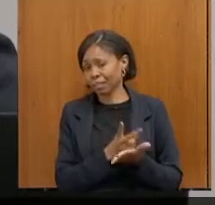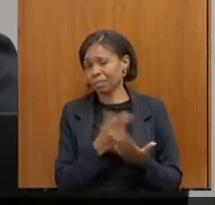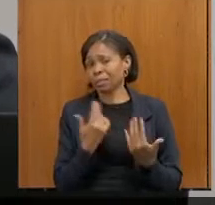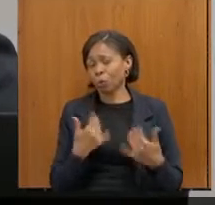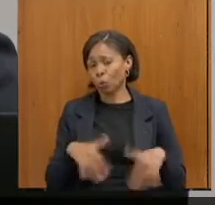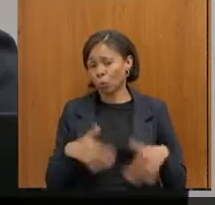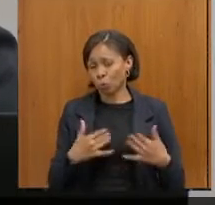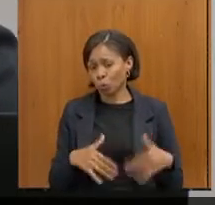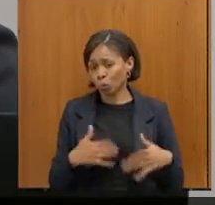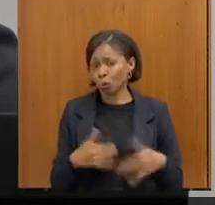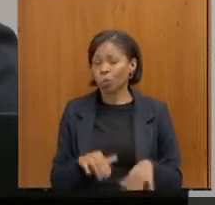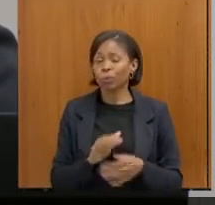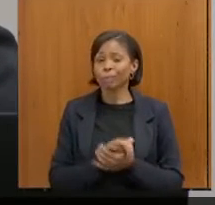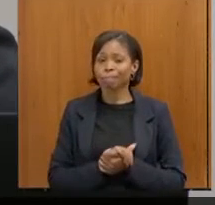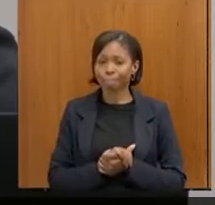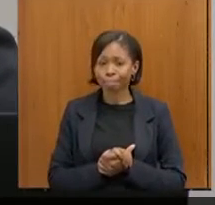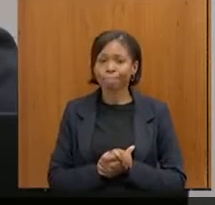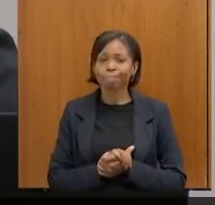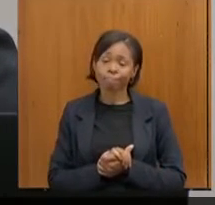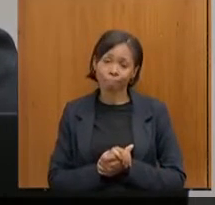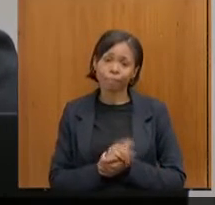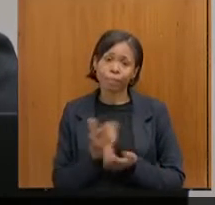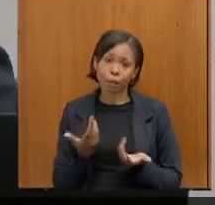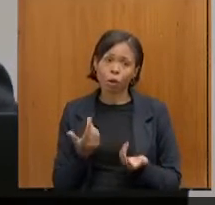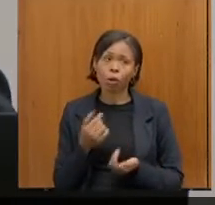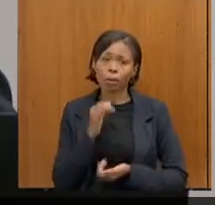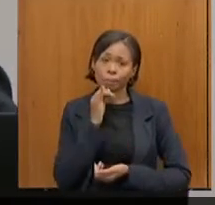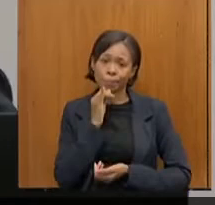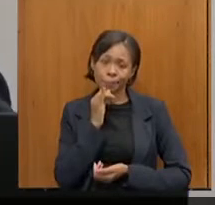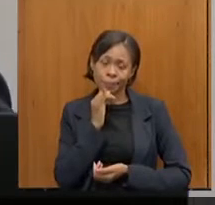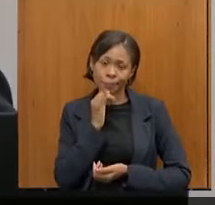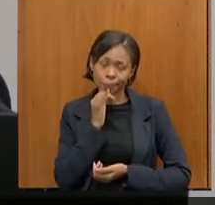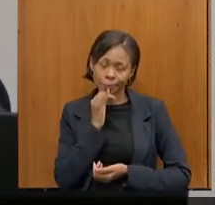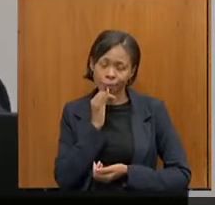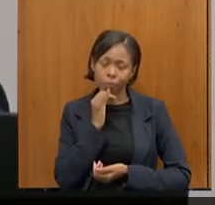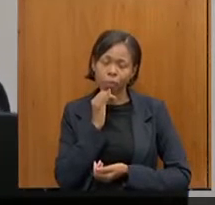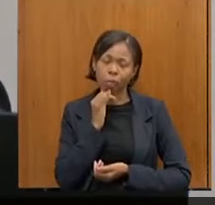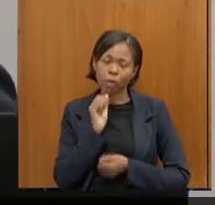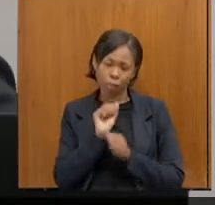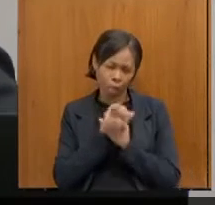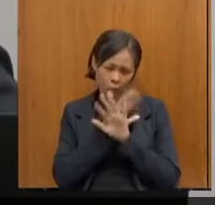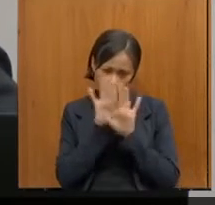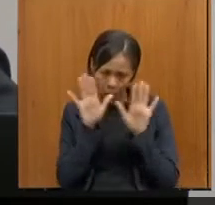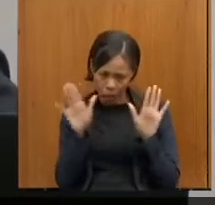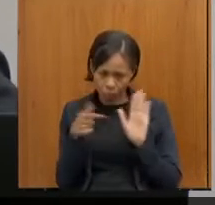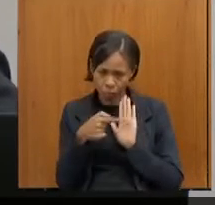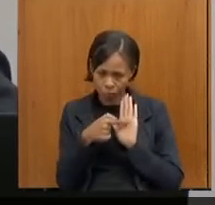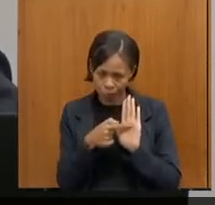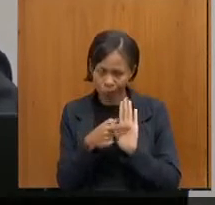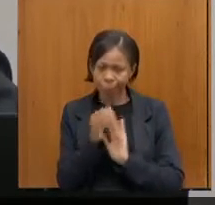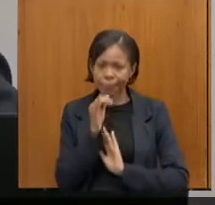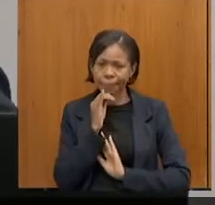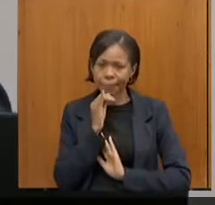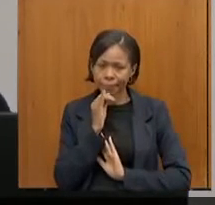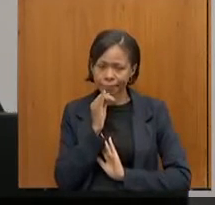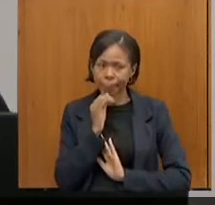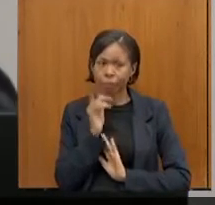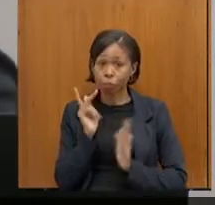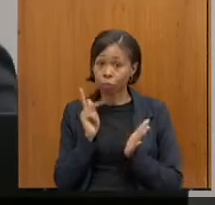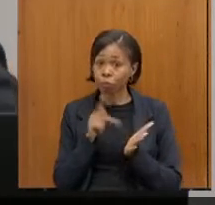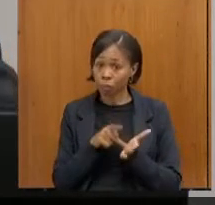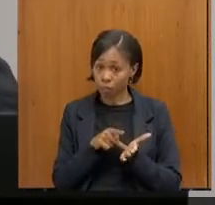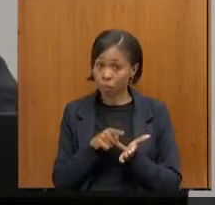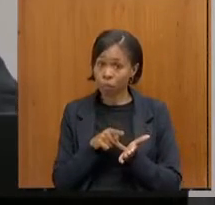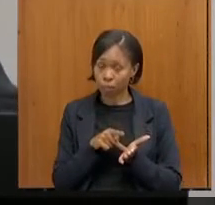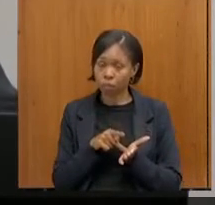e eu vou deixar aqui um exemplo que nada melhor do que um exemplo claro e um exemplo não hipotético o que